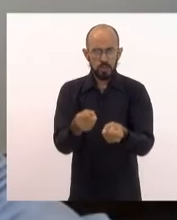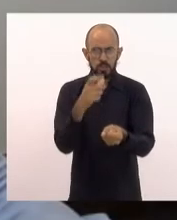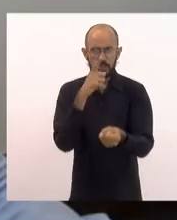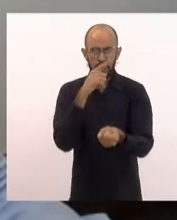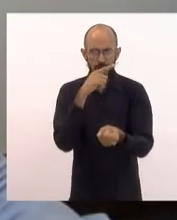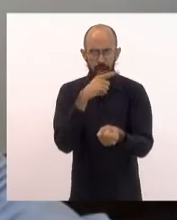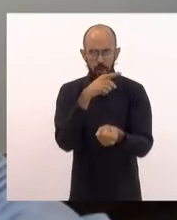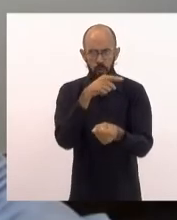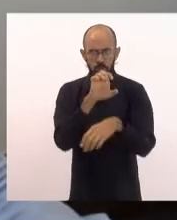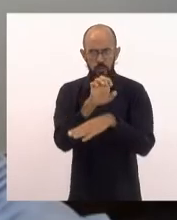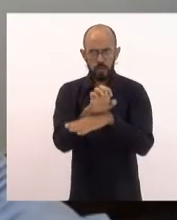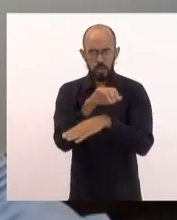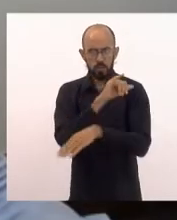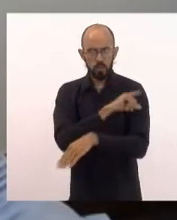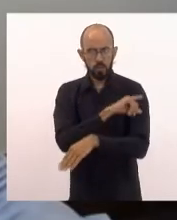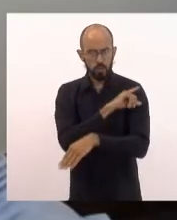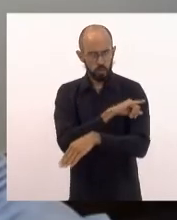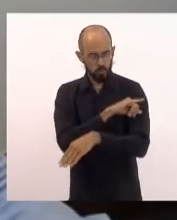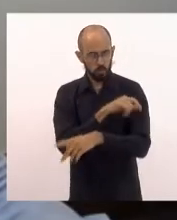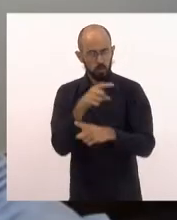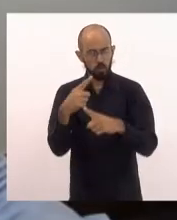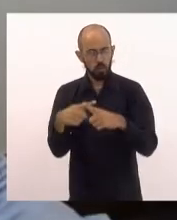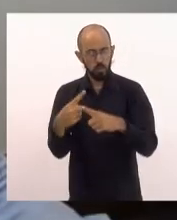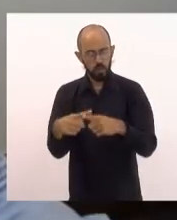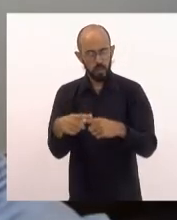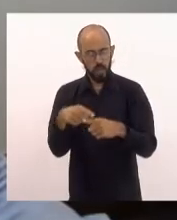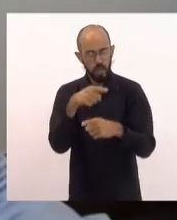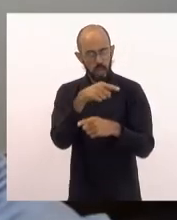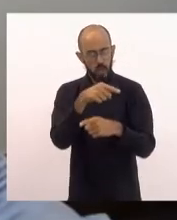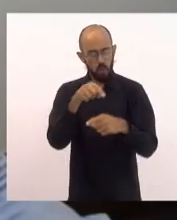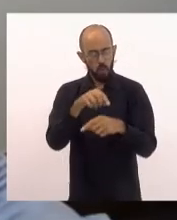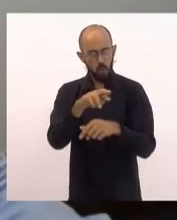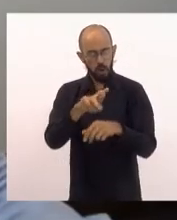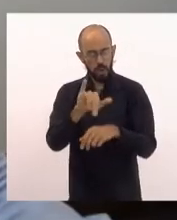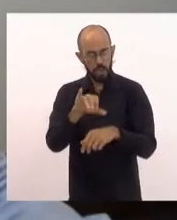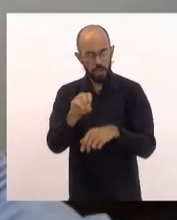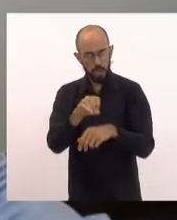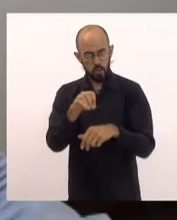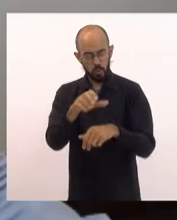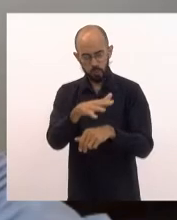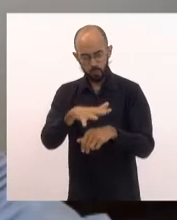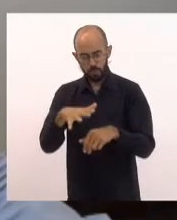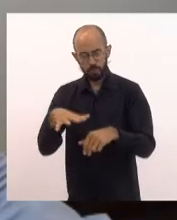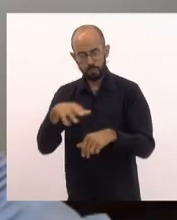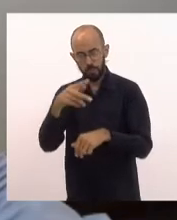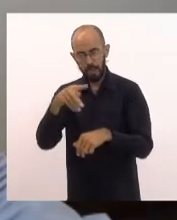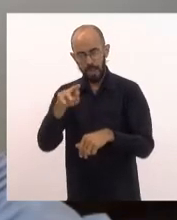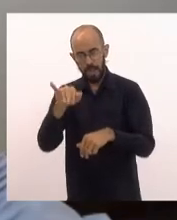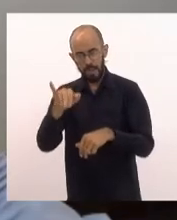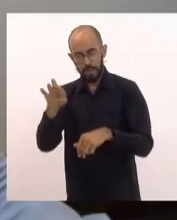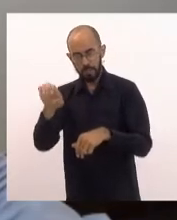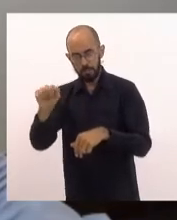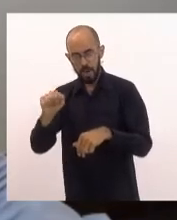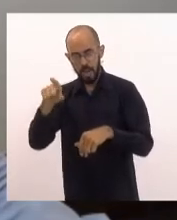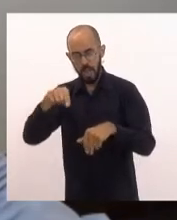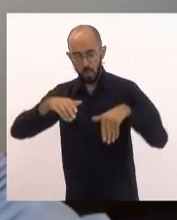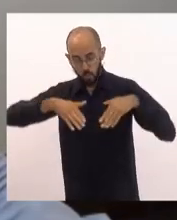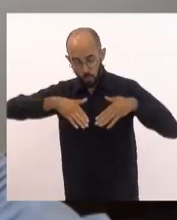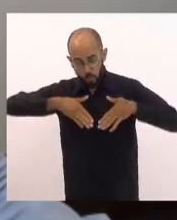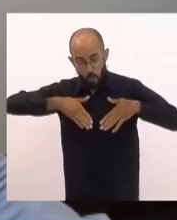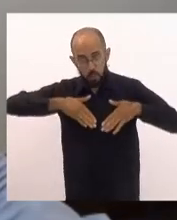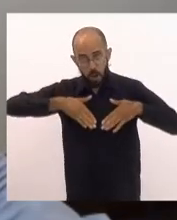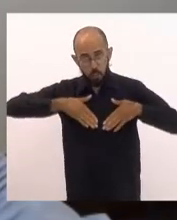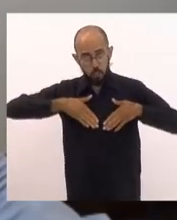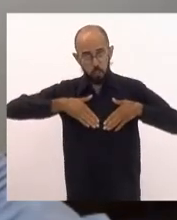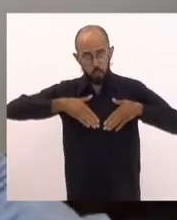de Janeiro, tendo em vista que o Paraíba do Sul é o verdadeiro pulmão hídrico do nosso estado. E, ao mesmo tempo, dizer que é um privilégio a partir da